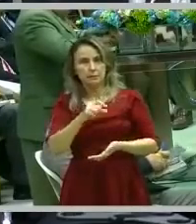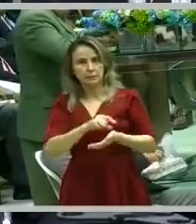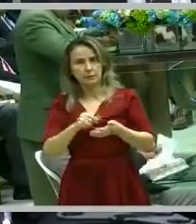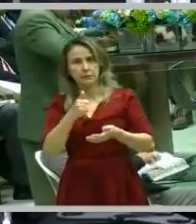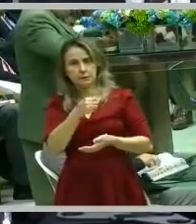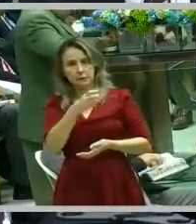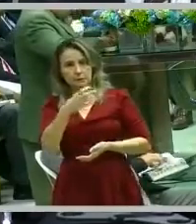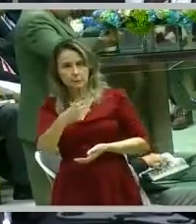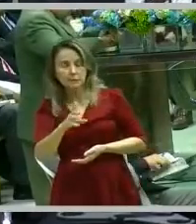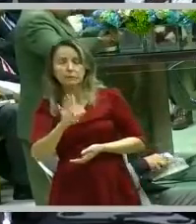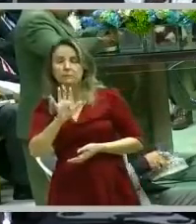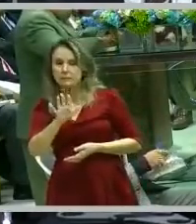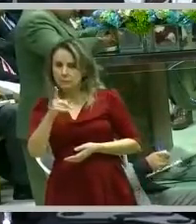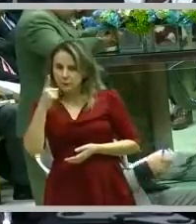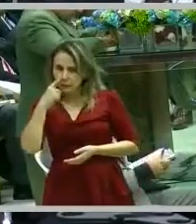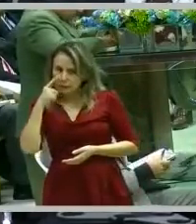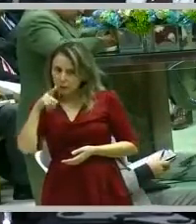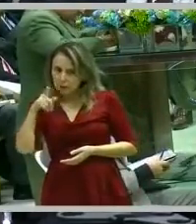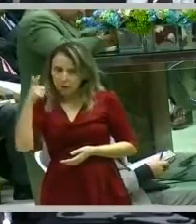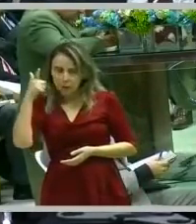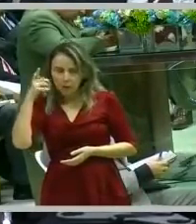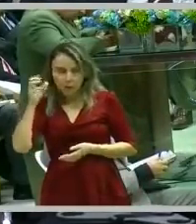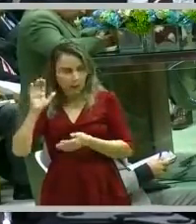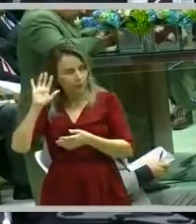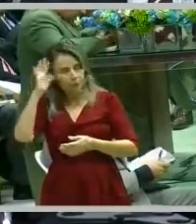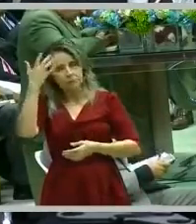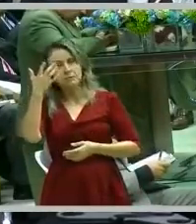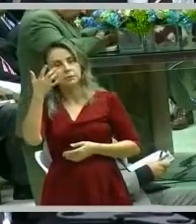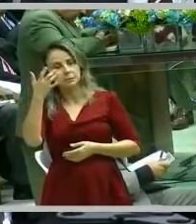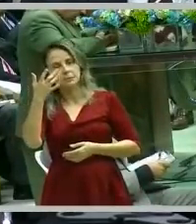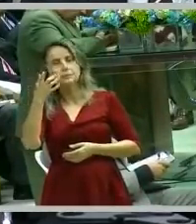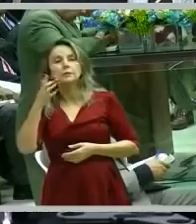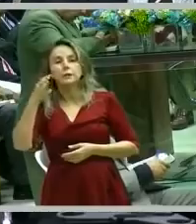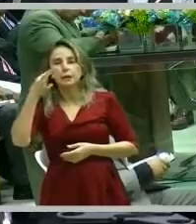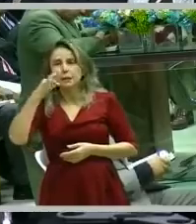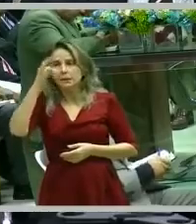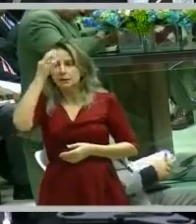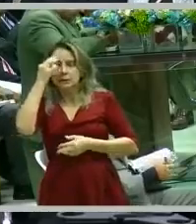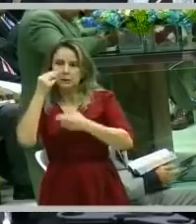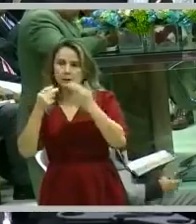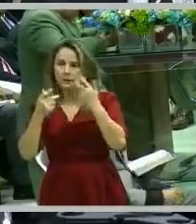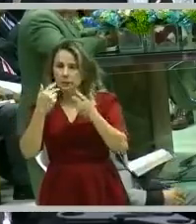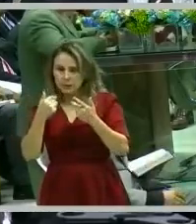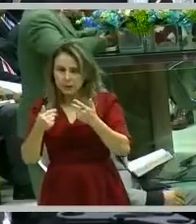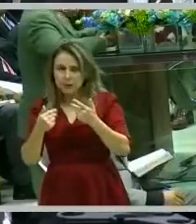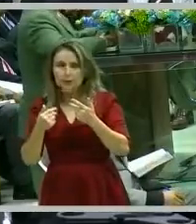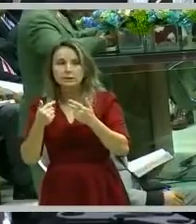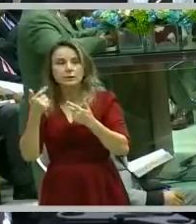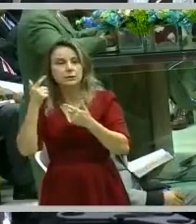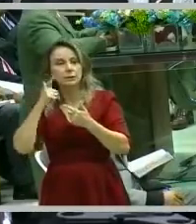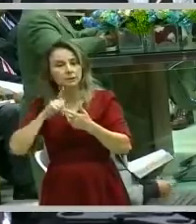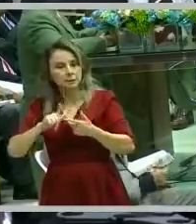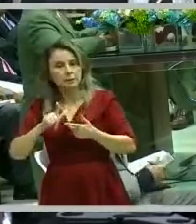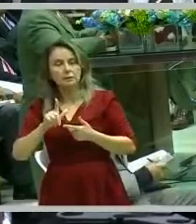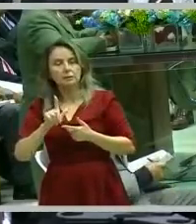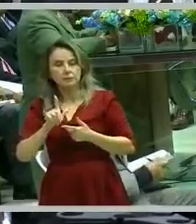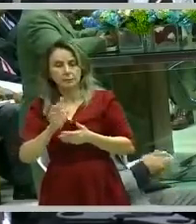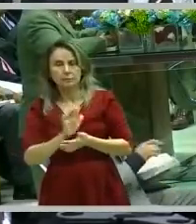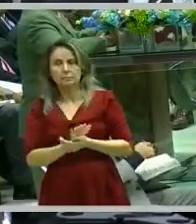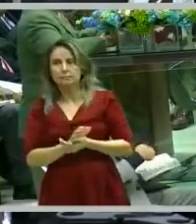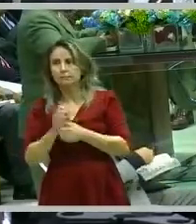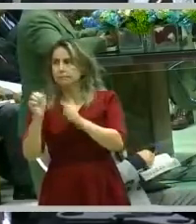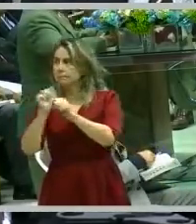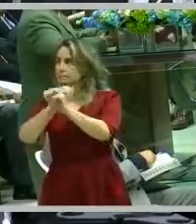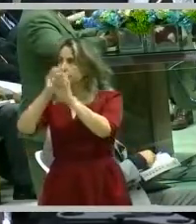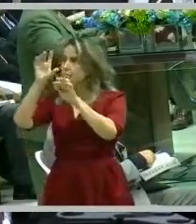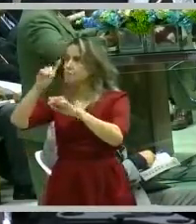quando nós recebemos essa unção, esse batismo com o Espírito Santo, ou esse revestimento, ou esse renovo de poder. Glória a Deus,